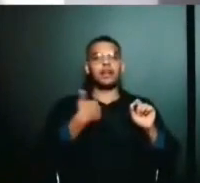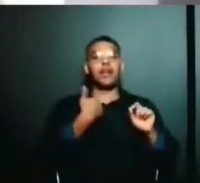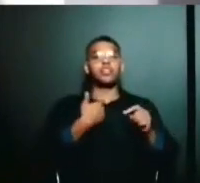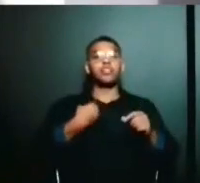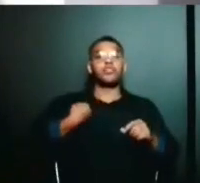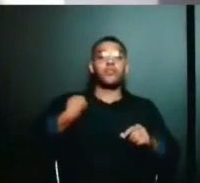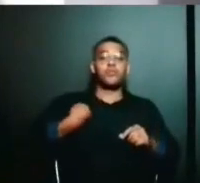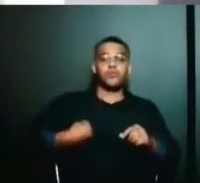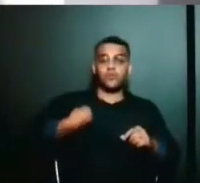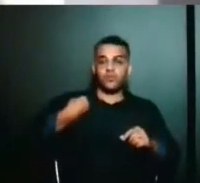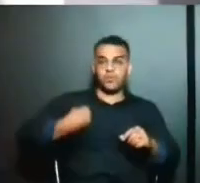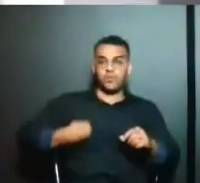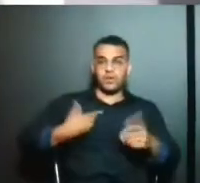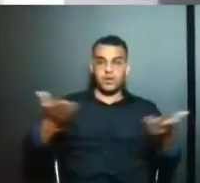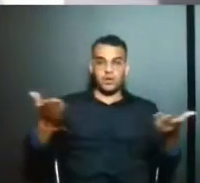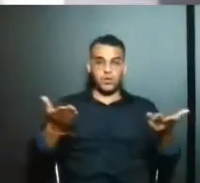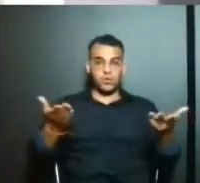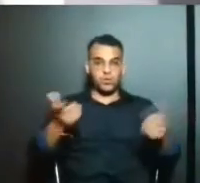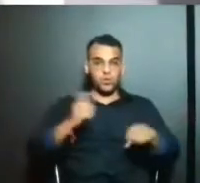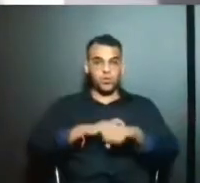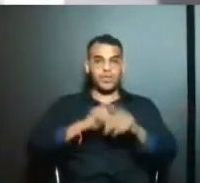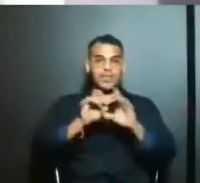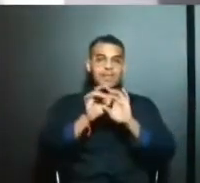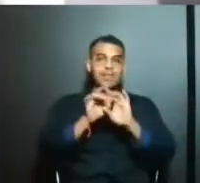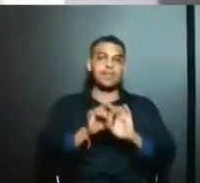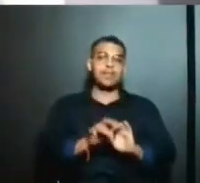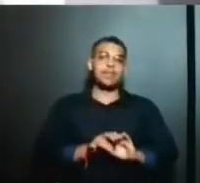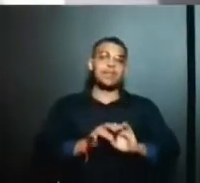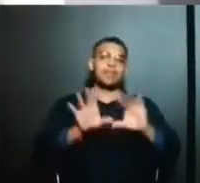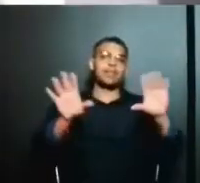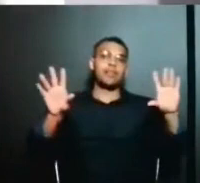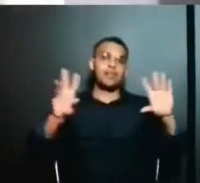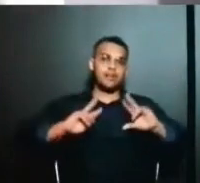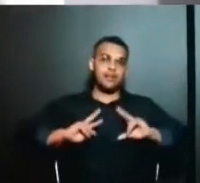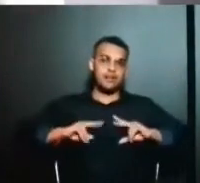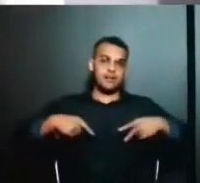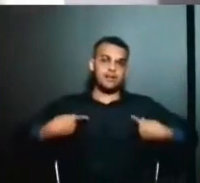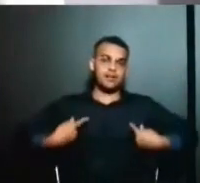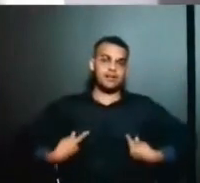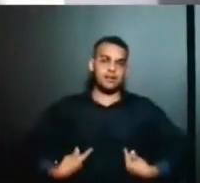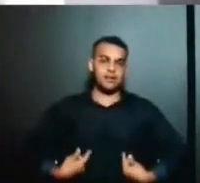tempos mais livres da humanidade. A gente pode ser